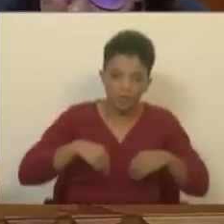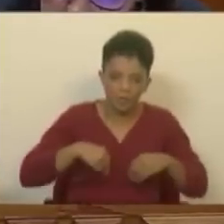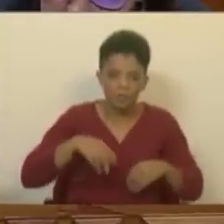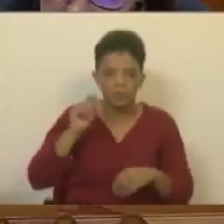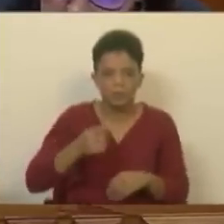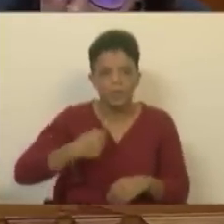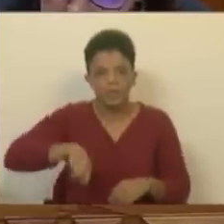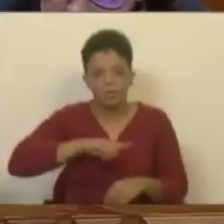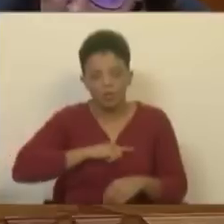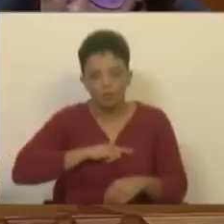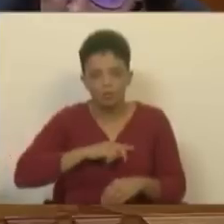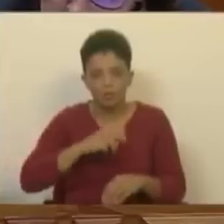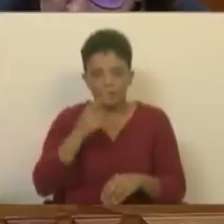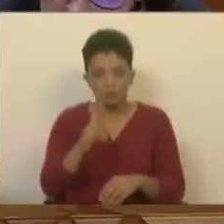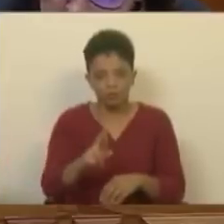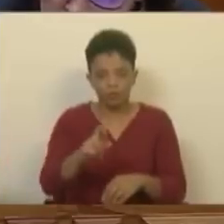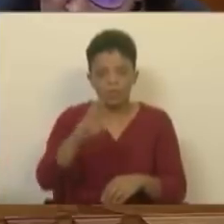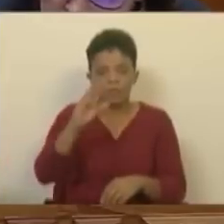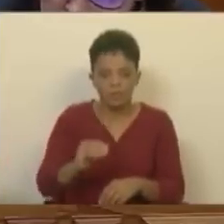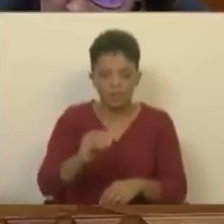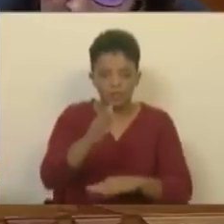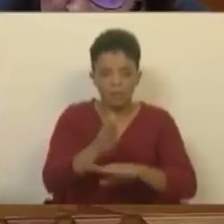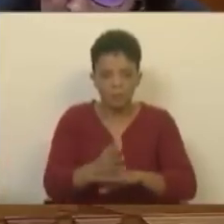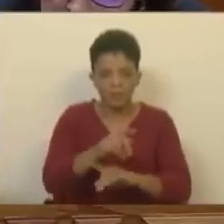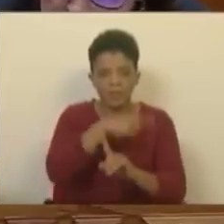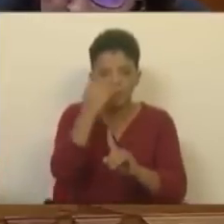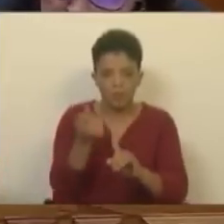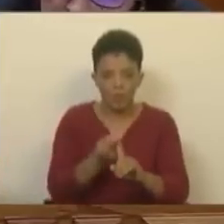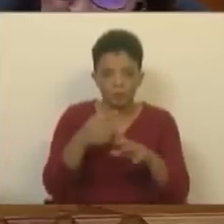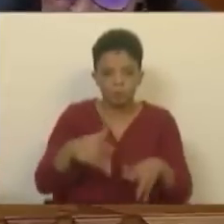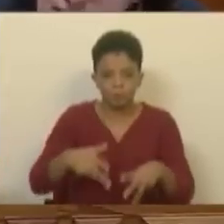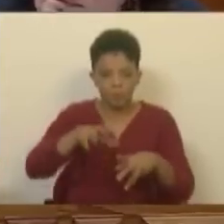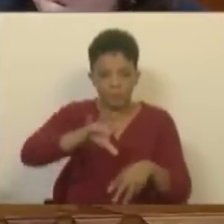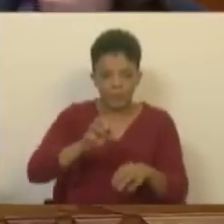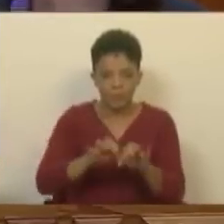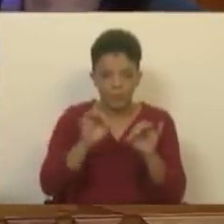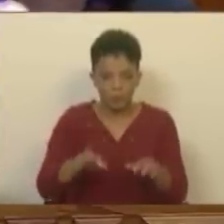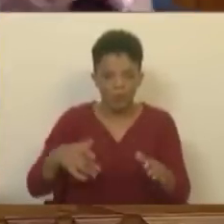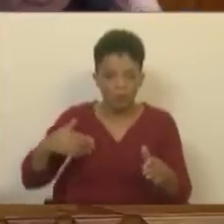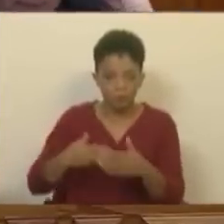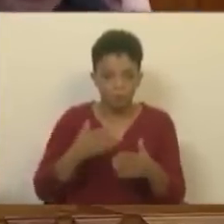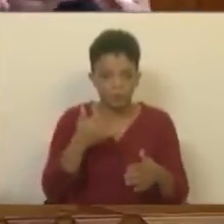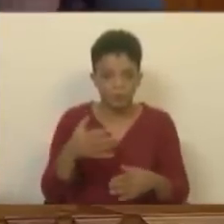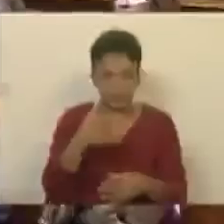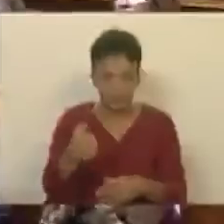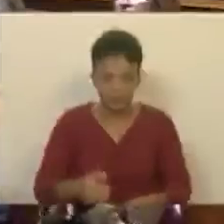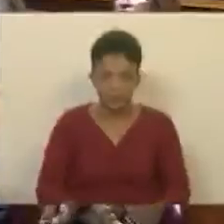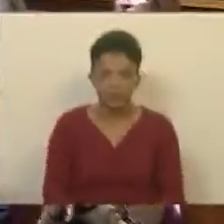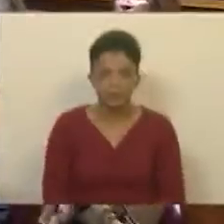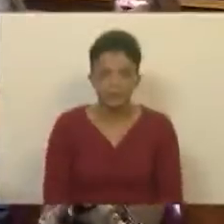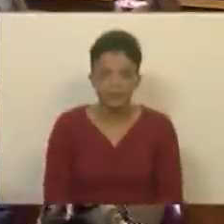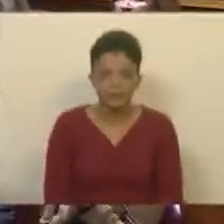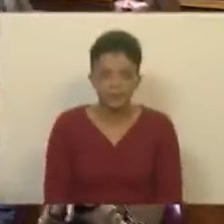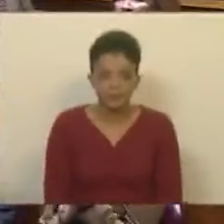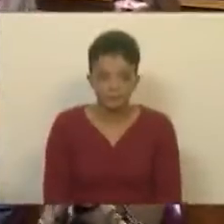e termos multiplica por 10 a média anual do crescimento do país como podemos ter desde 2015